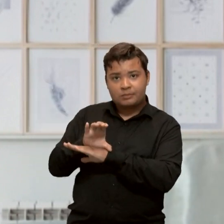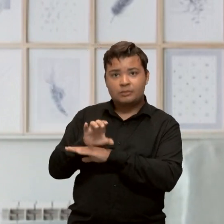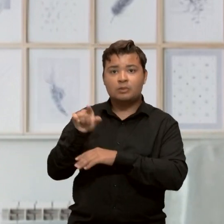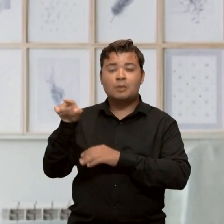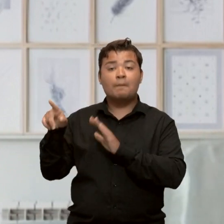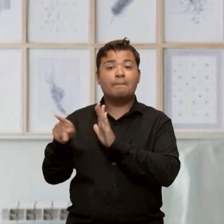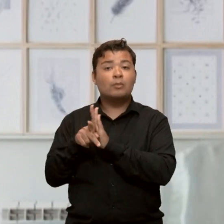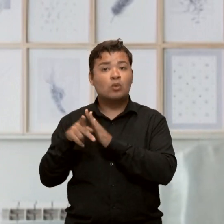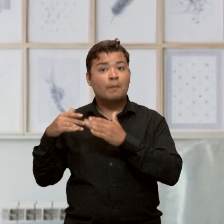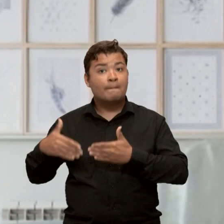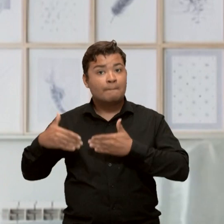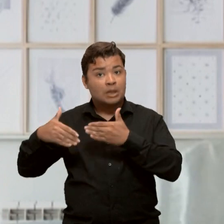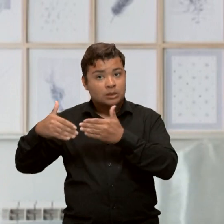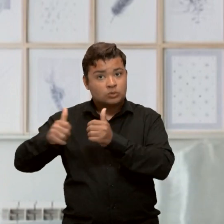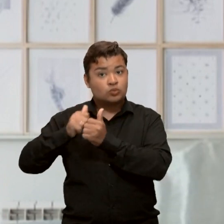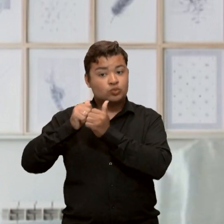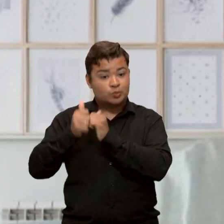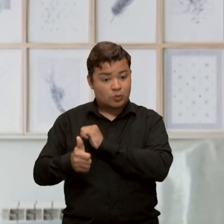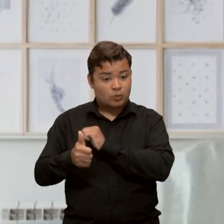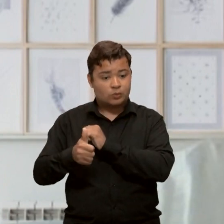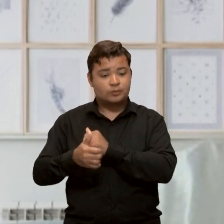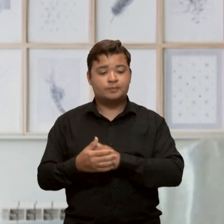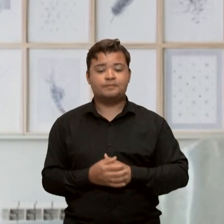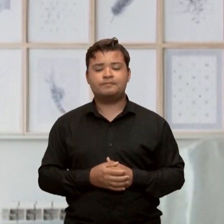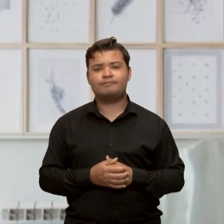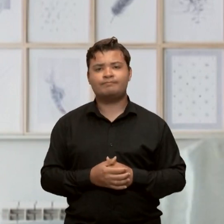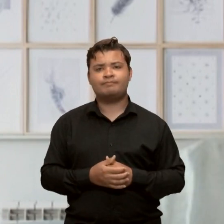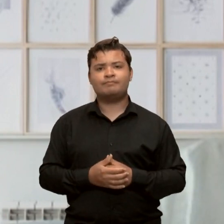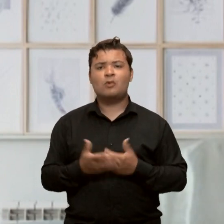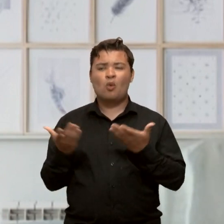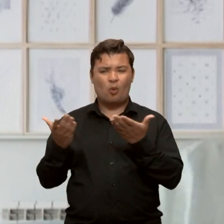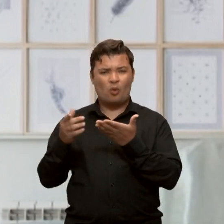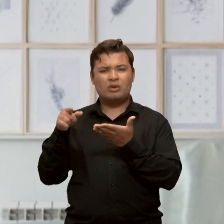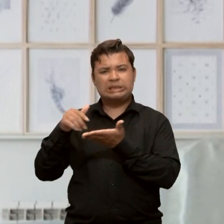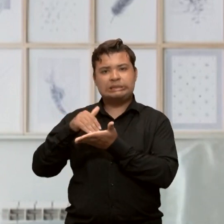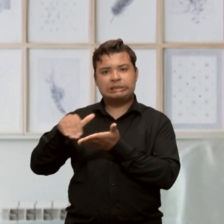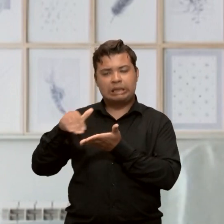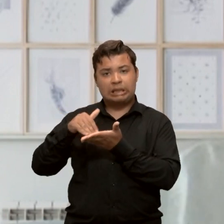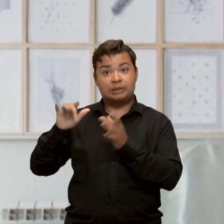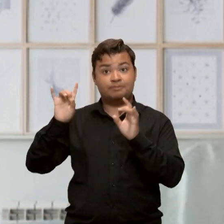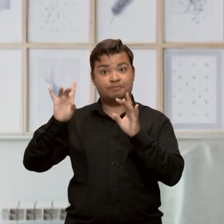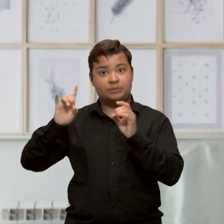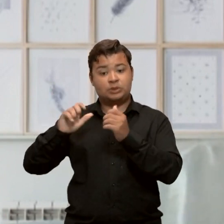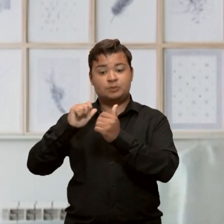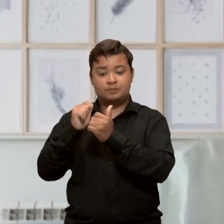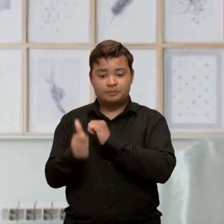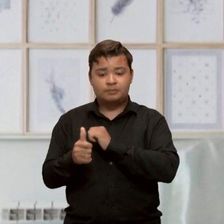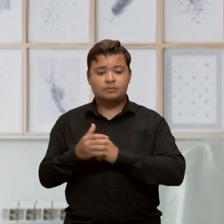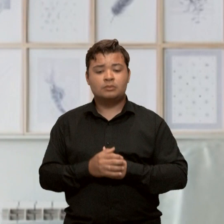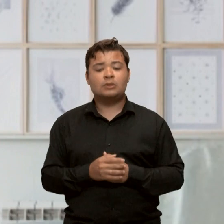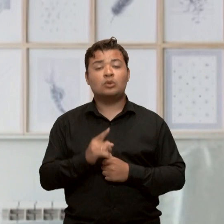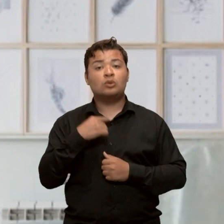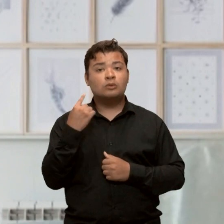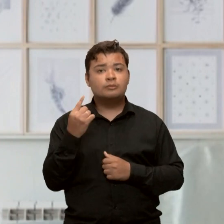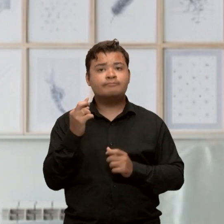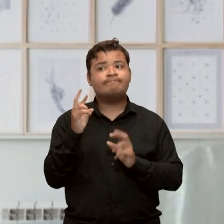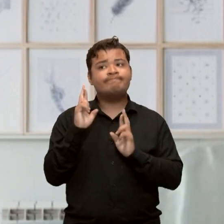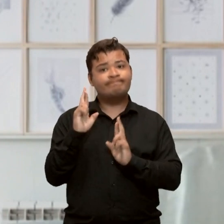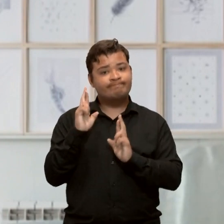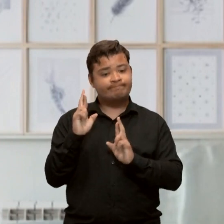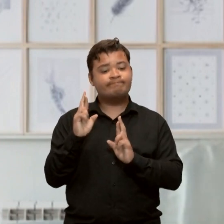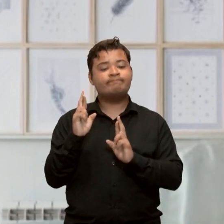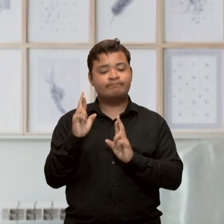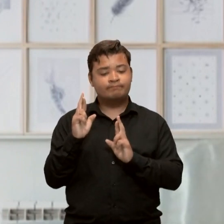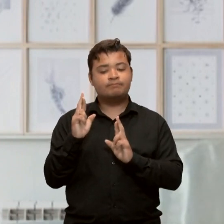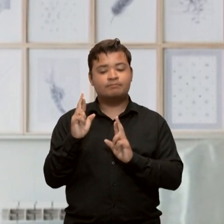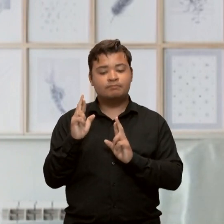do Esporte, atualmente Secretaria Especial do Esporte, mas que nós esperamos em breve essa configuração